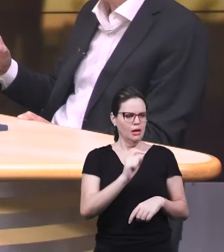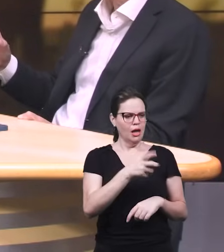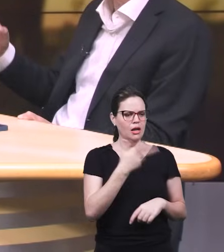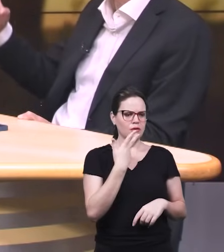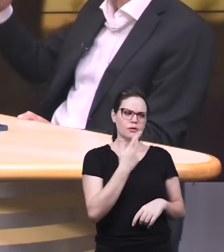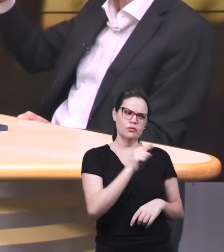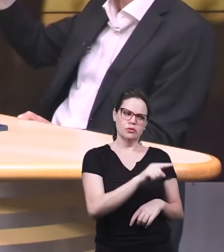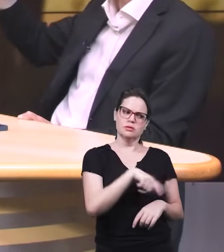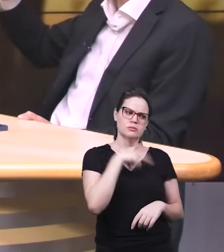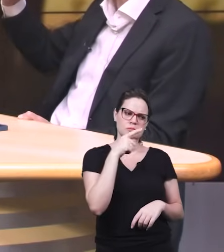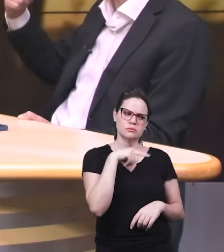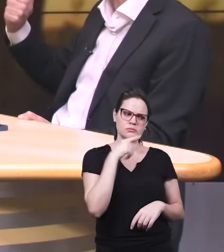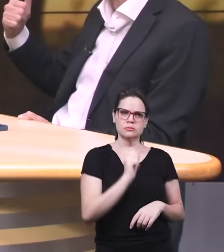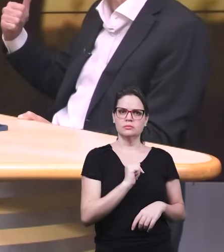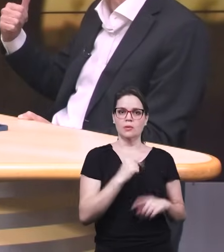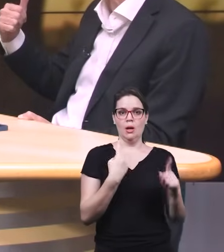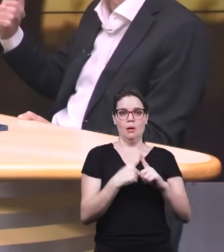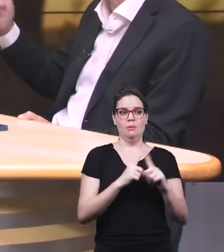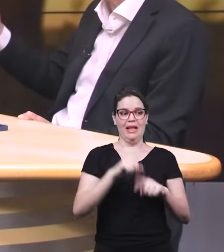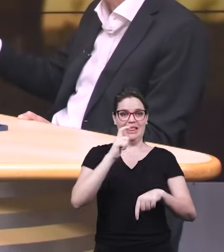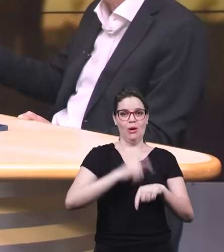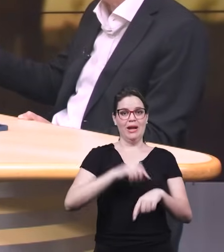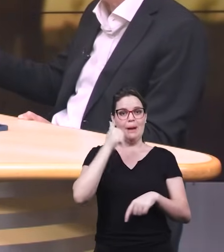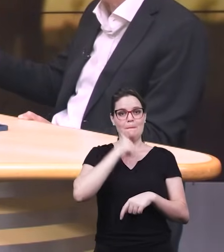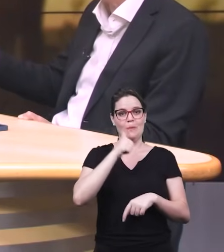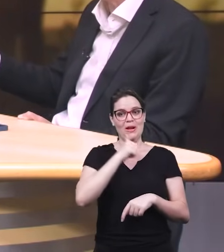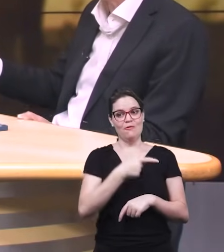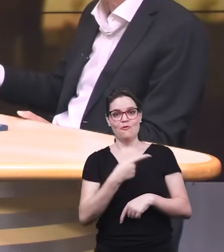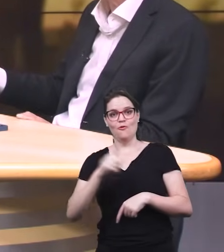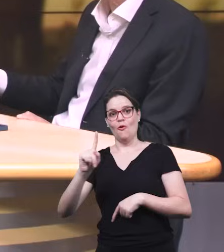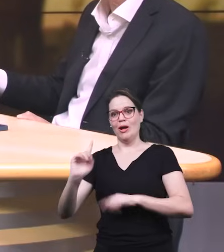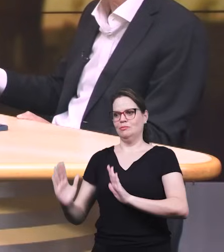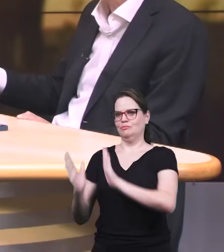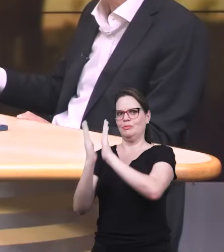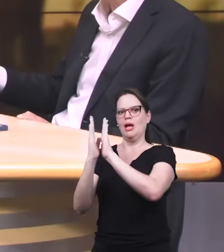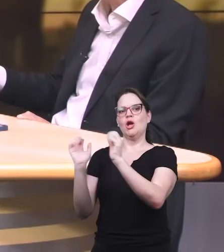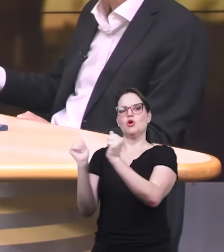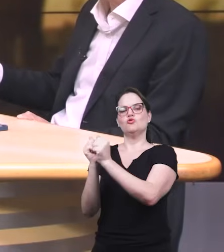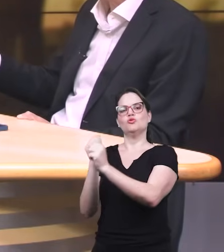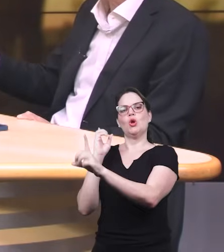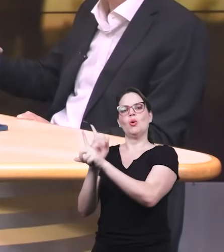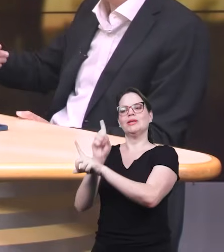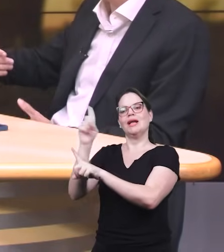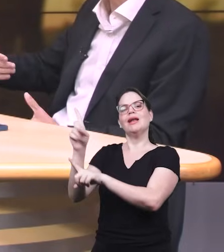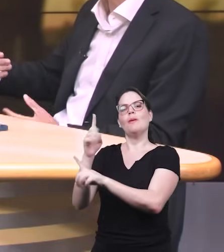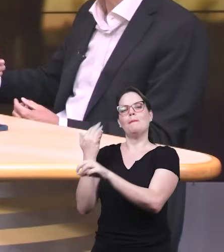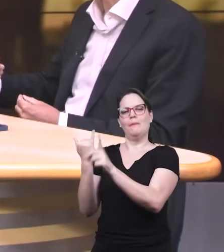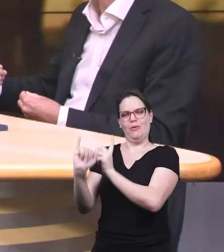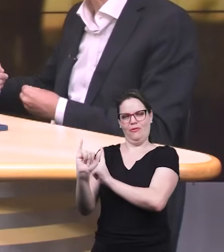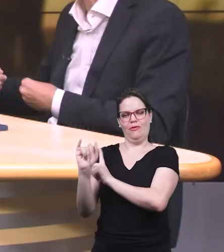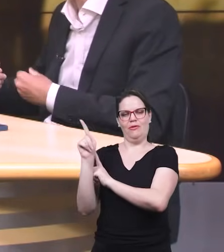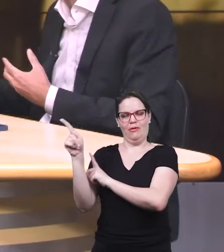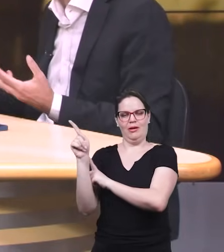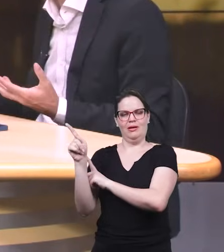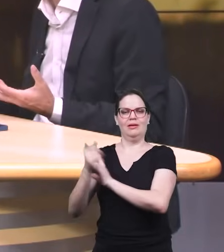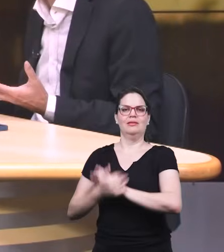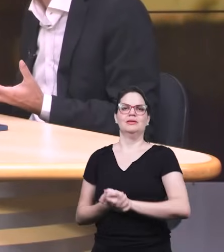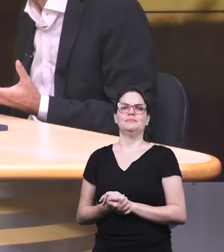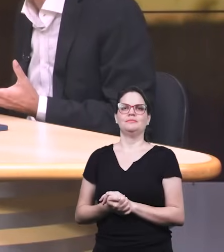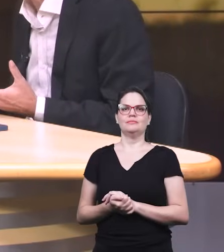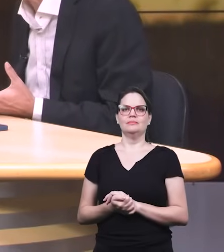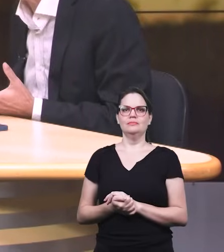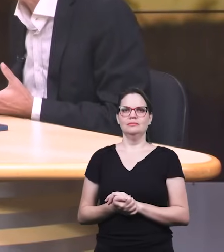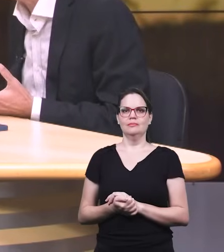quê? Quando ela estava lá no Monte Carmelo com o homem de Deus, e que então o homem de Deus